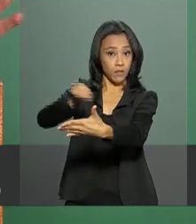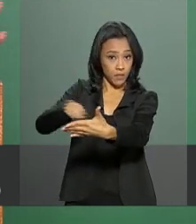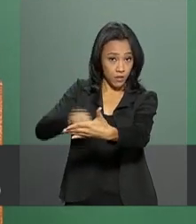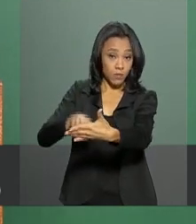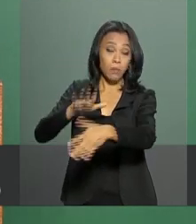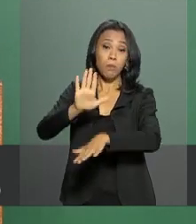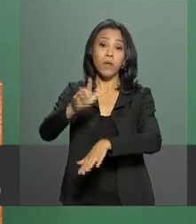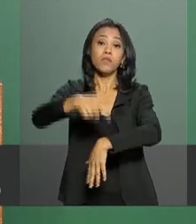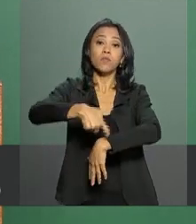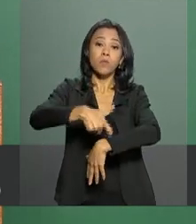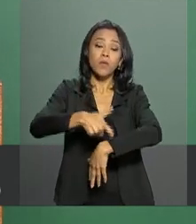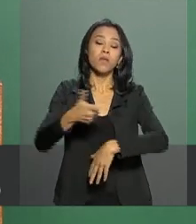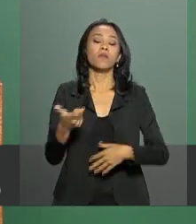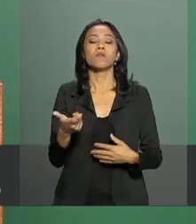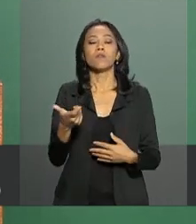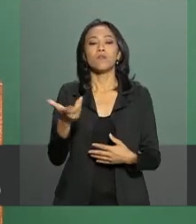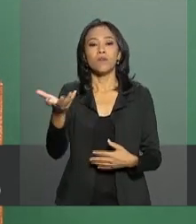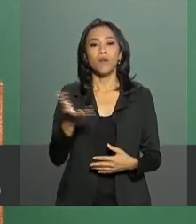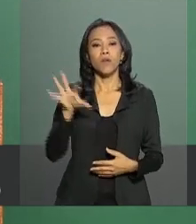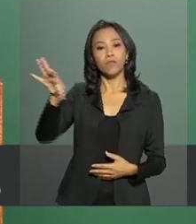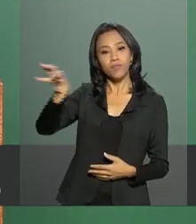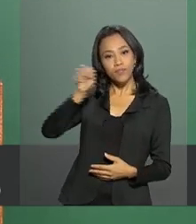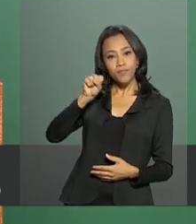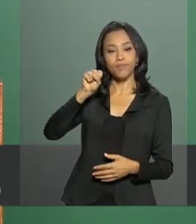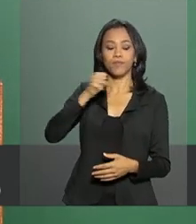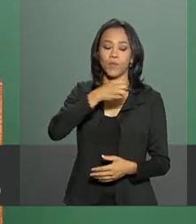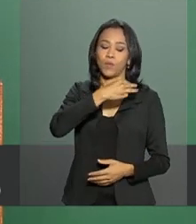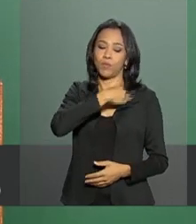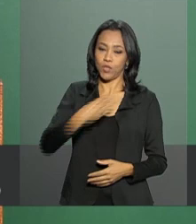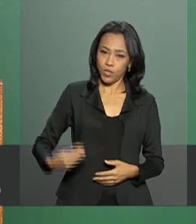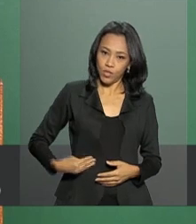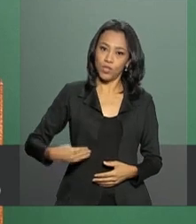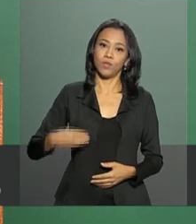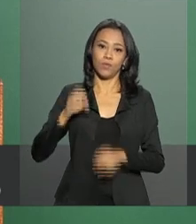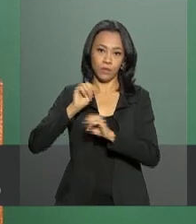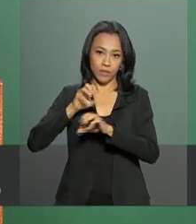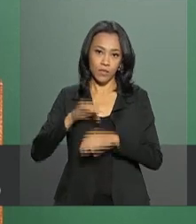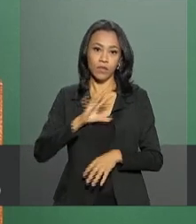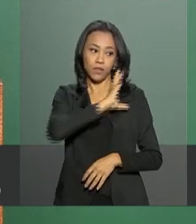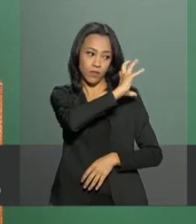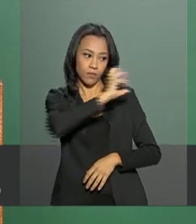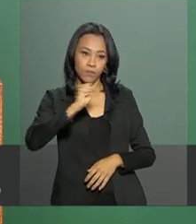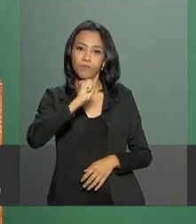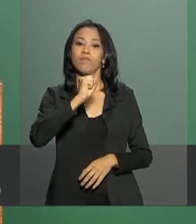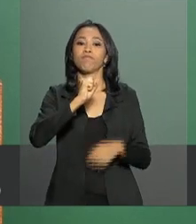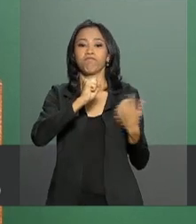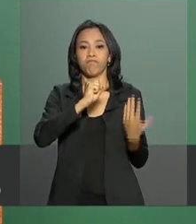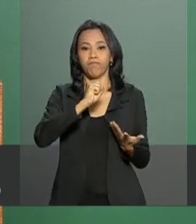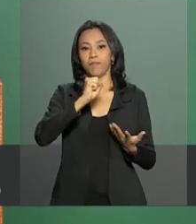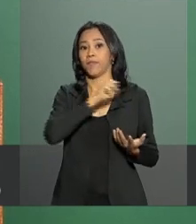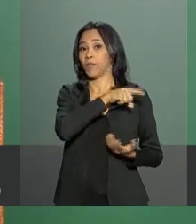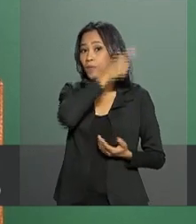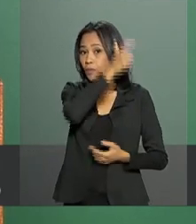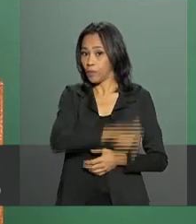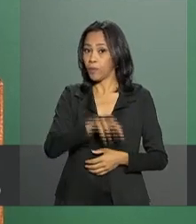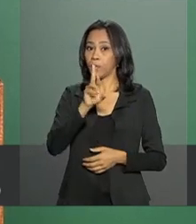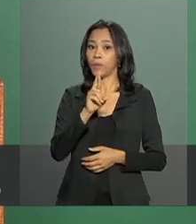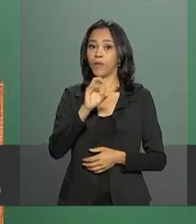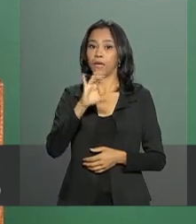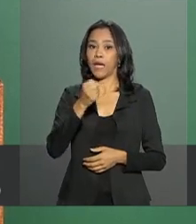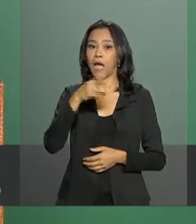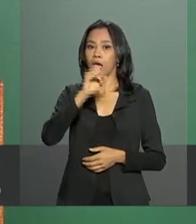mobilizado pelas palavras do ministro da educação e do ricardo fazer breves considerações